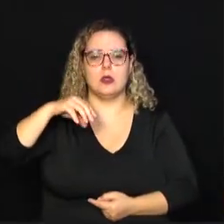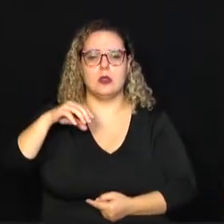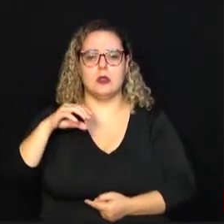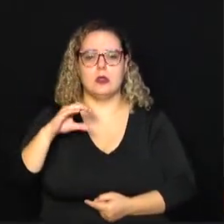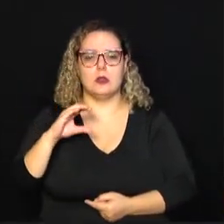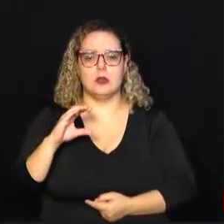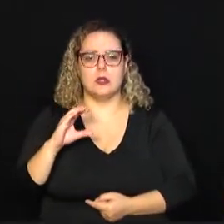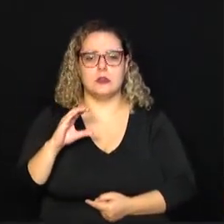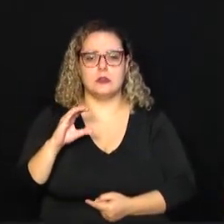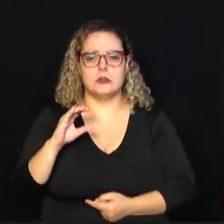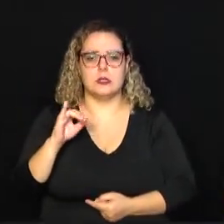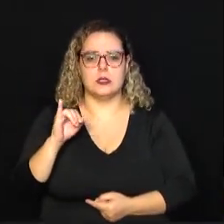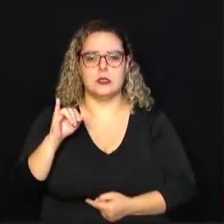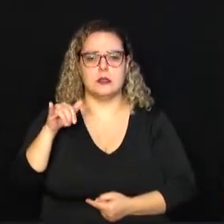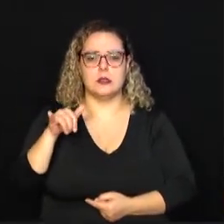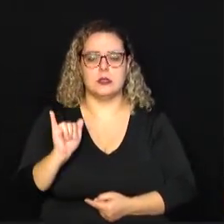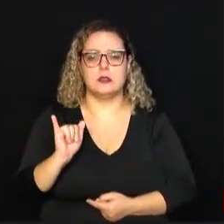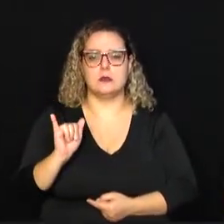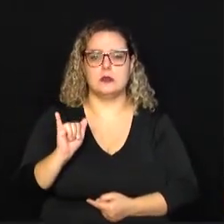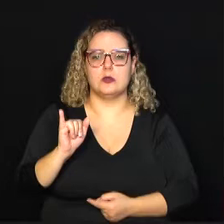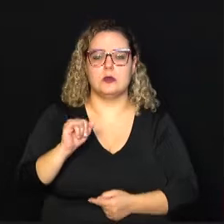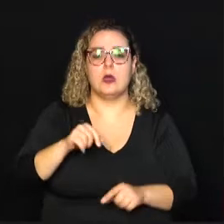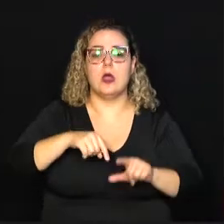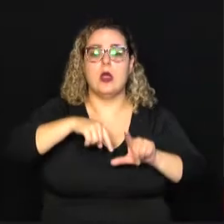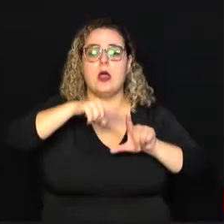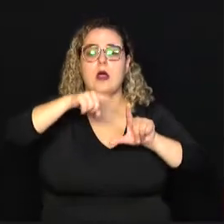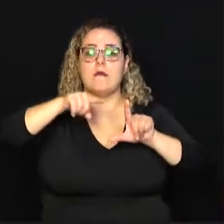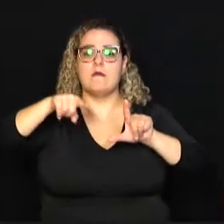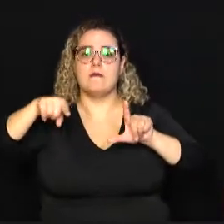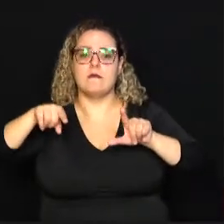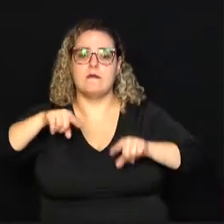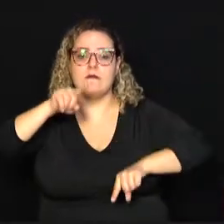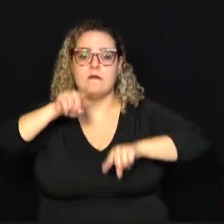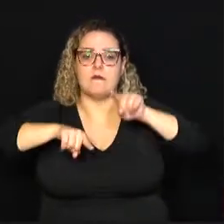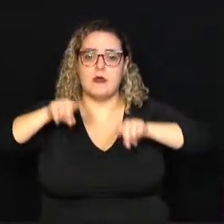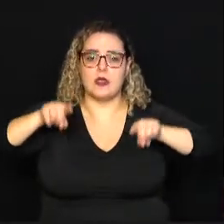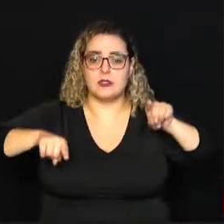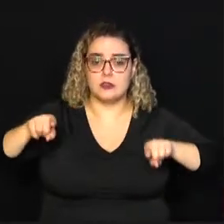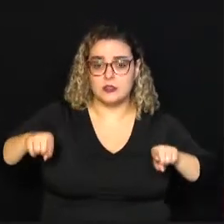da chamada variante inglesa, que é a variante